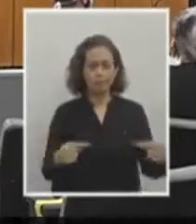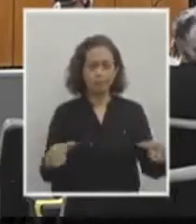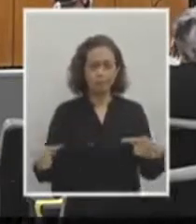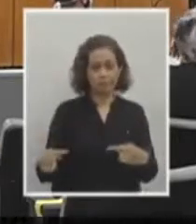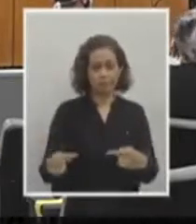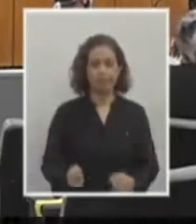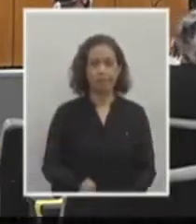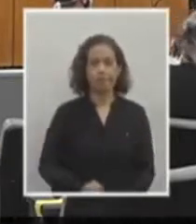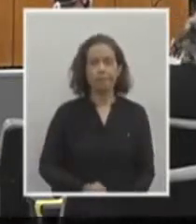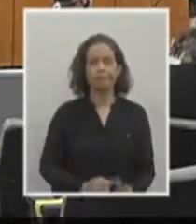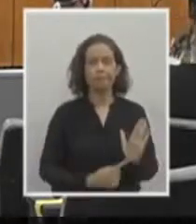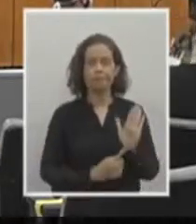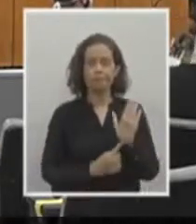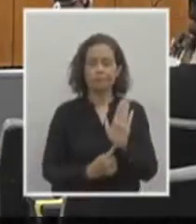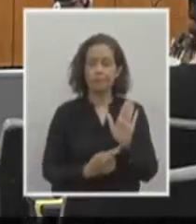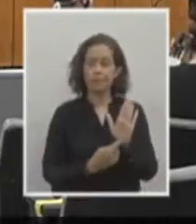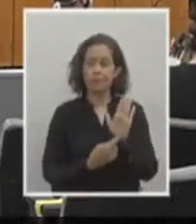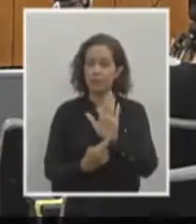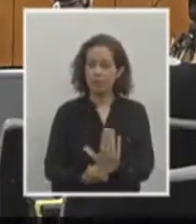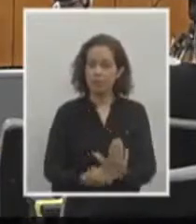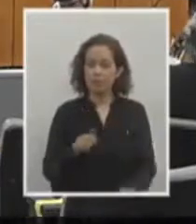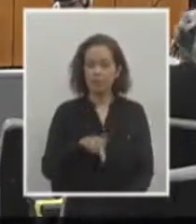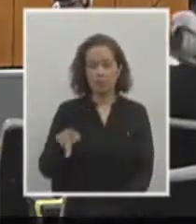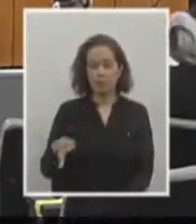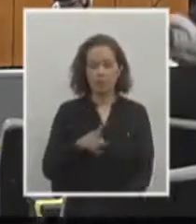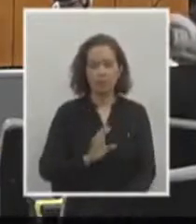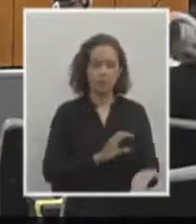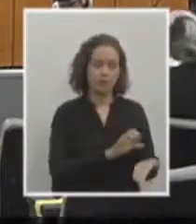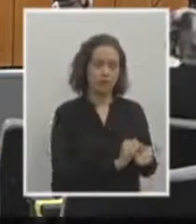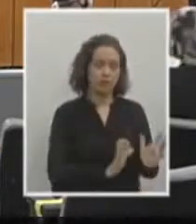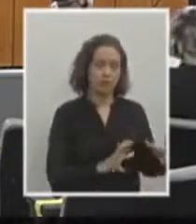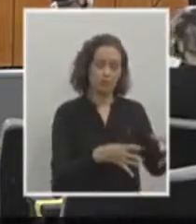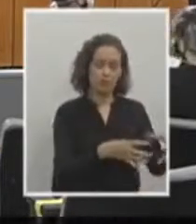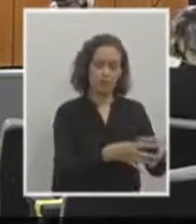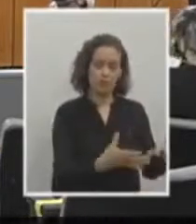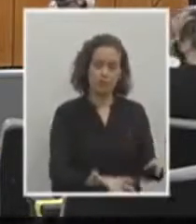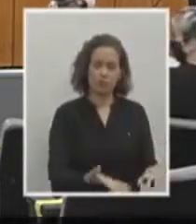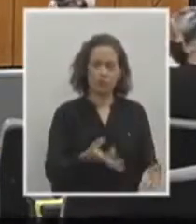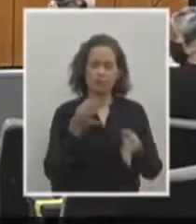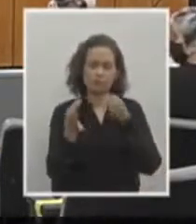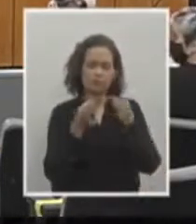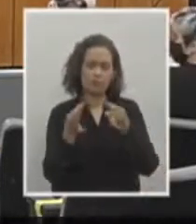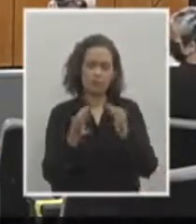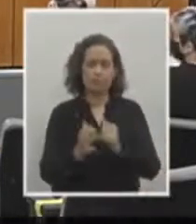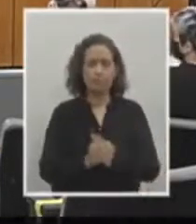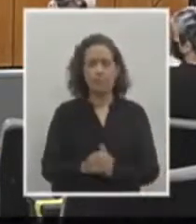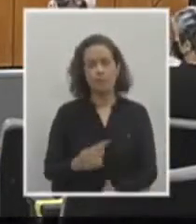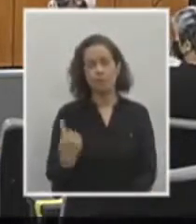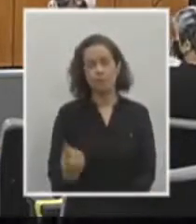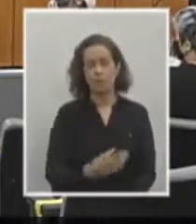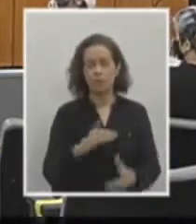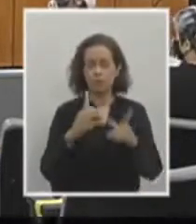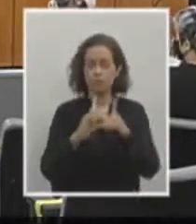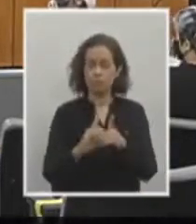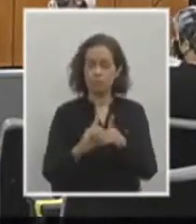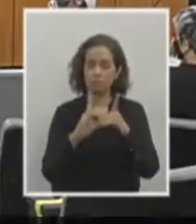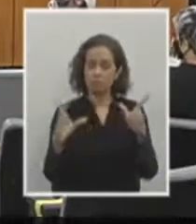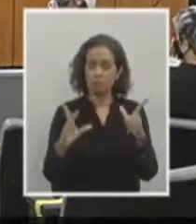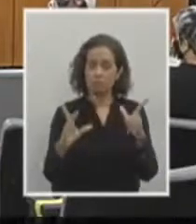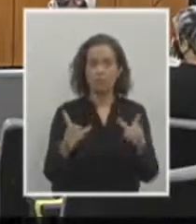representantes dos professores efetivos. Até para que a gente também dê o mesmo tom democrático. Na